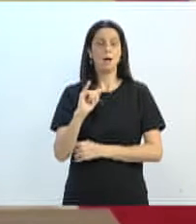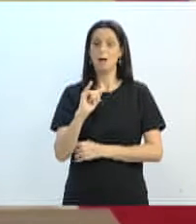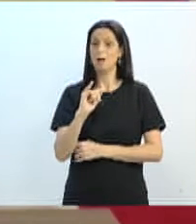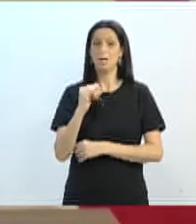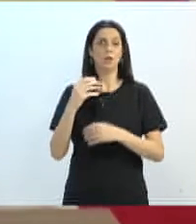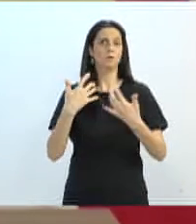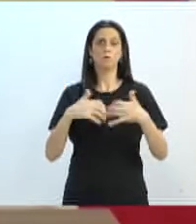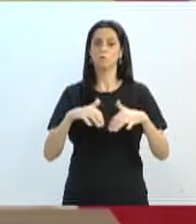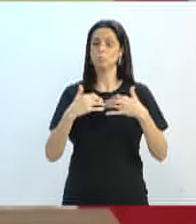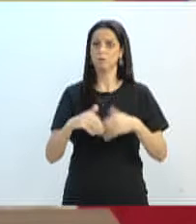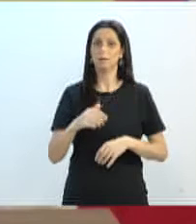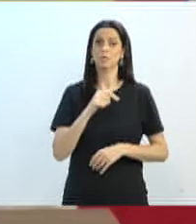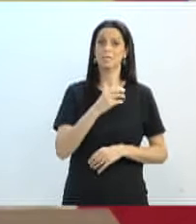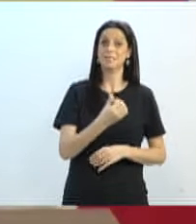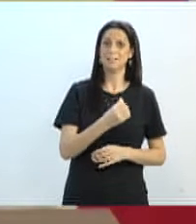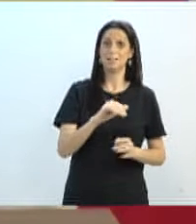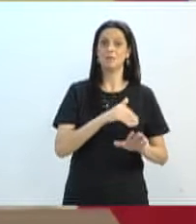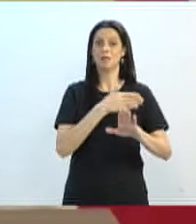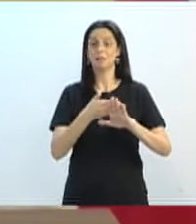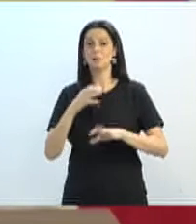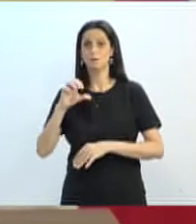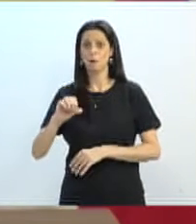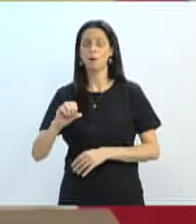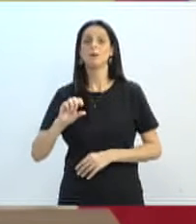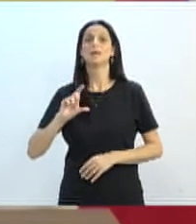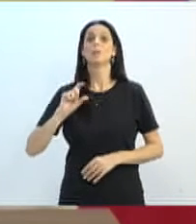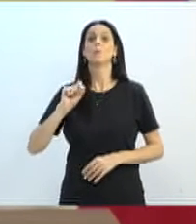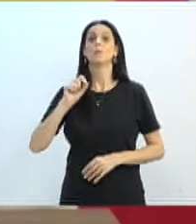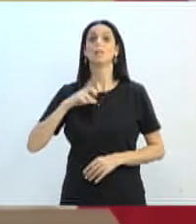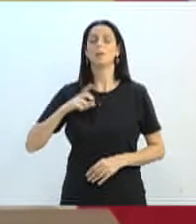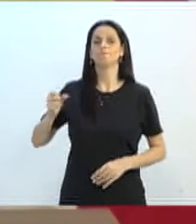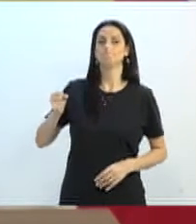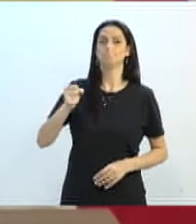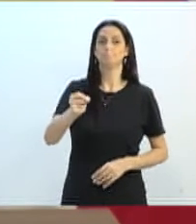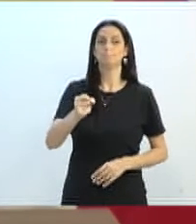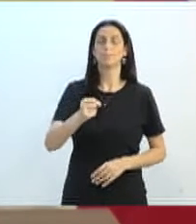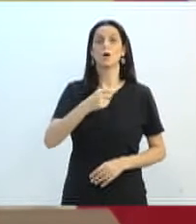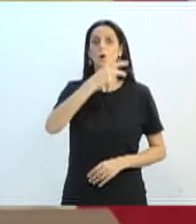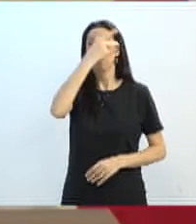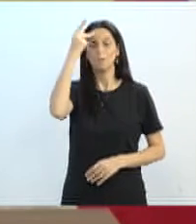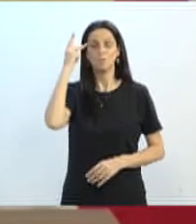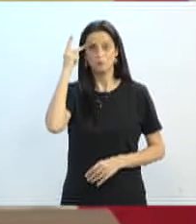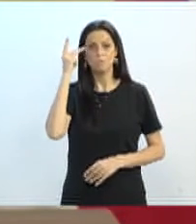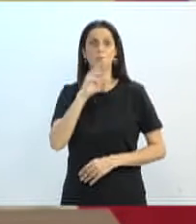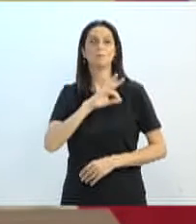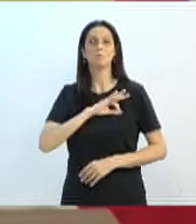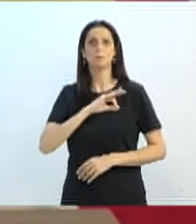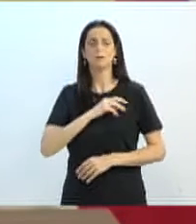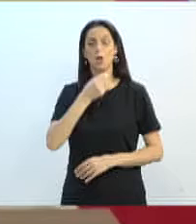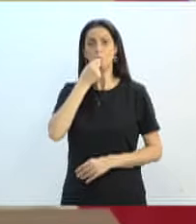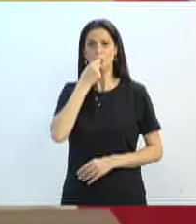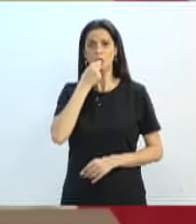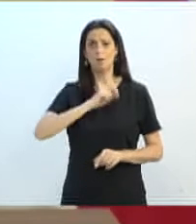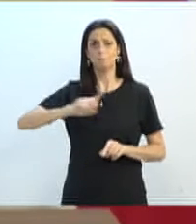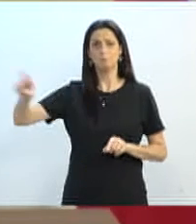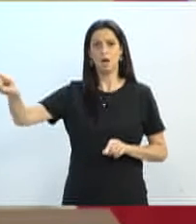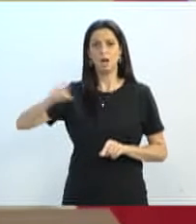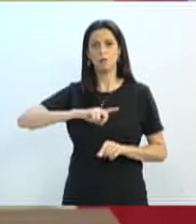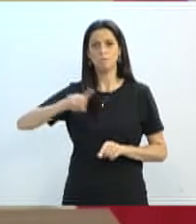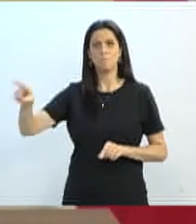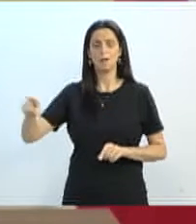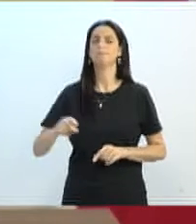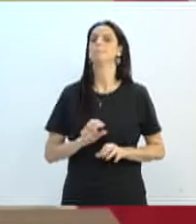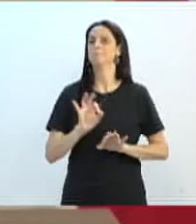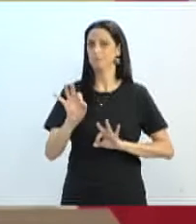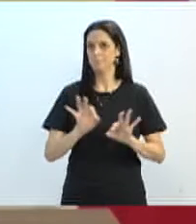até as 9 horas da manhã, com agente de trânsito. Terá um agente de trânsito na rotatória Antônio Zendrão com a Emaúcha, um